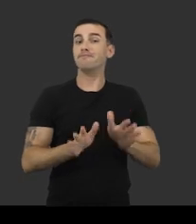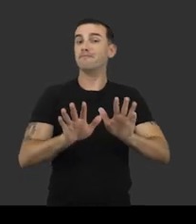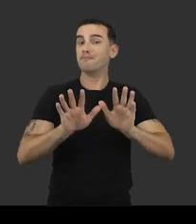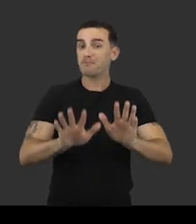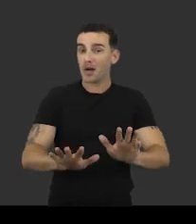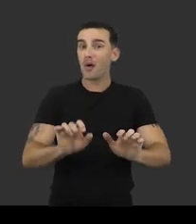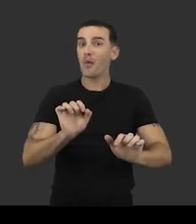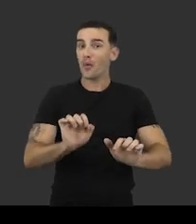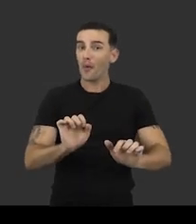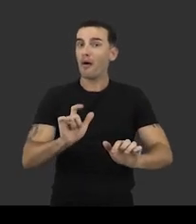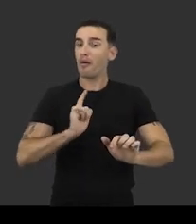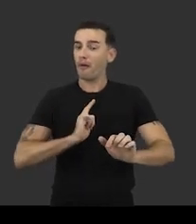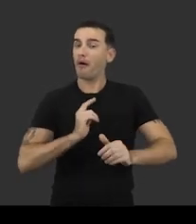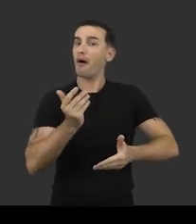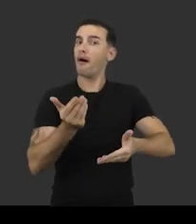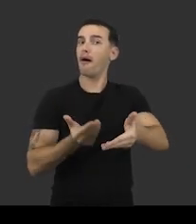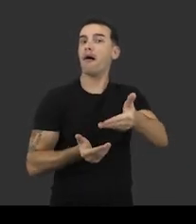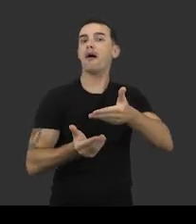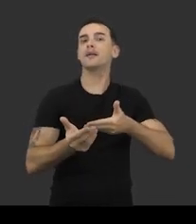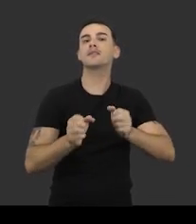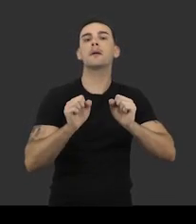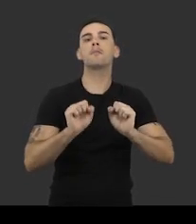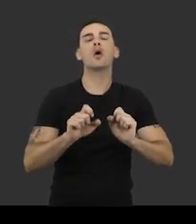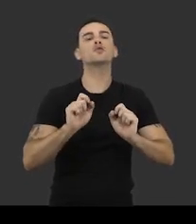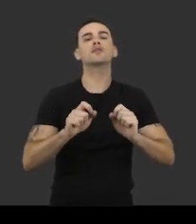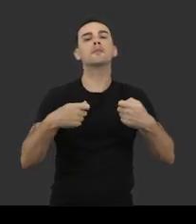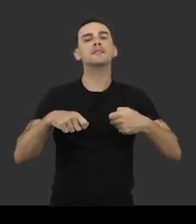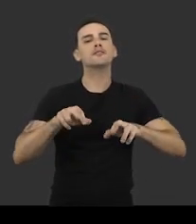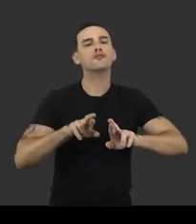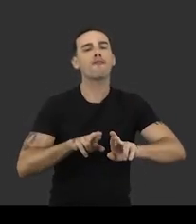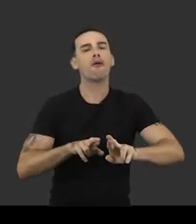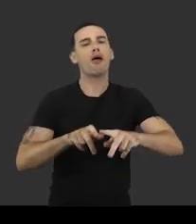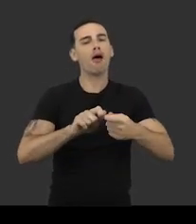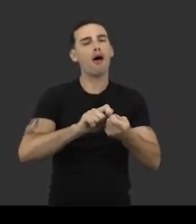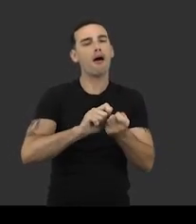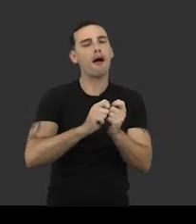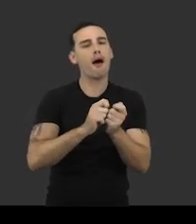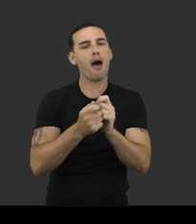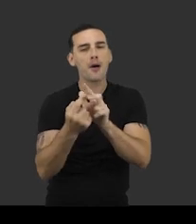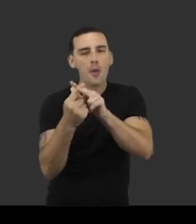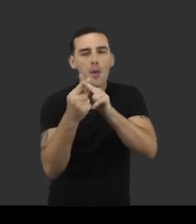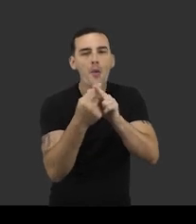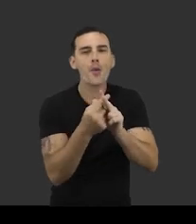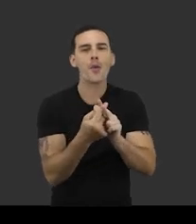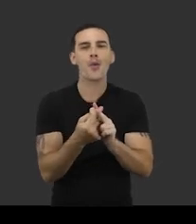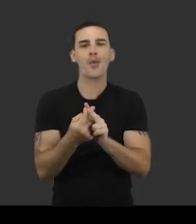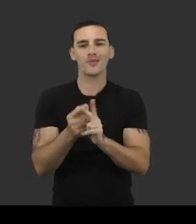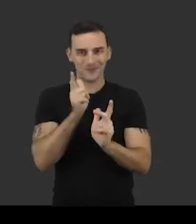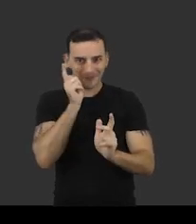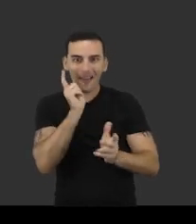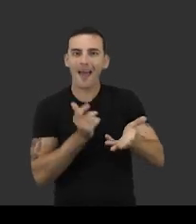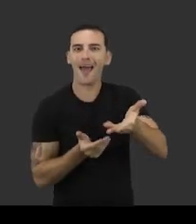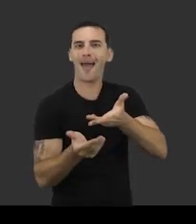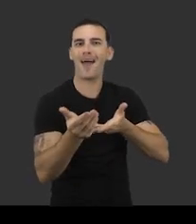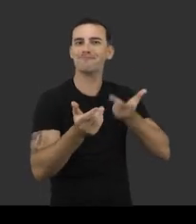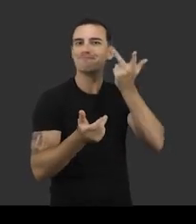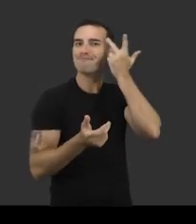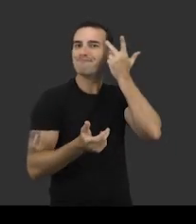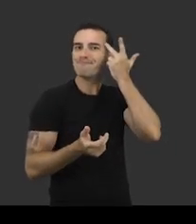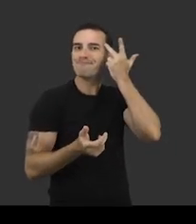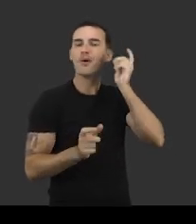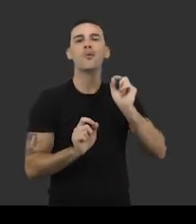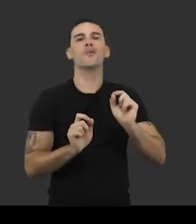essas relações, elas podem precisar de adaptações, precisar de ajustes, né? Elas não são